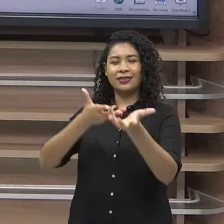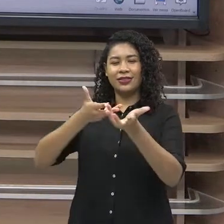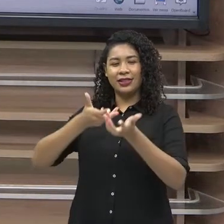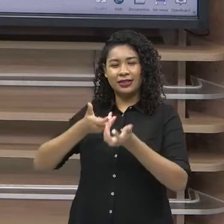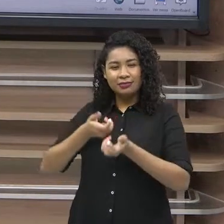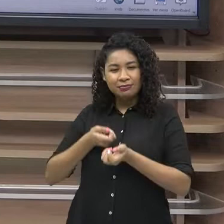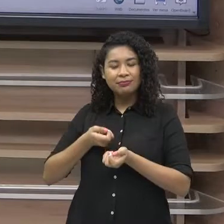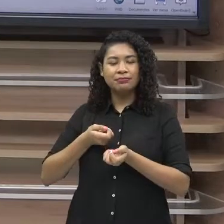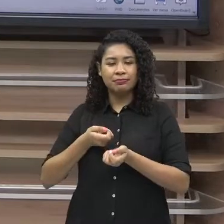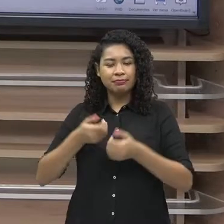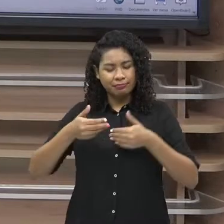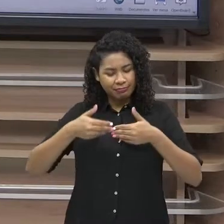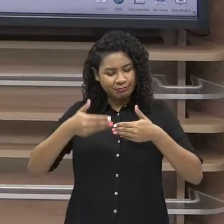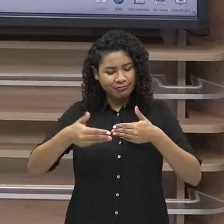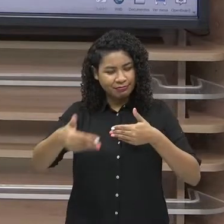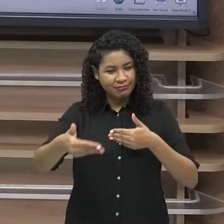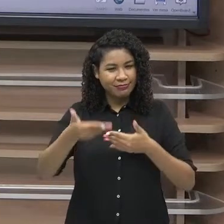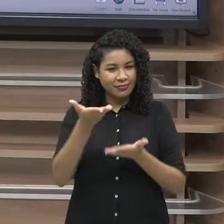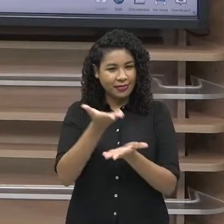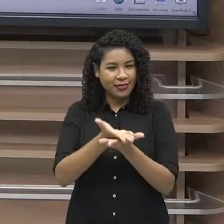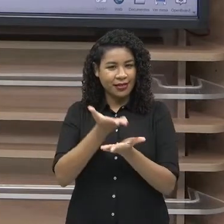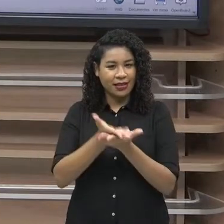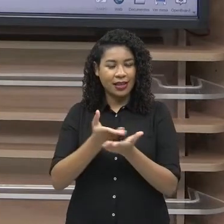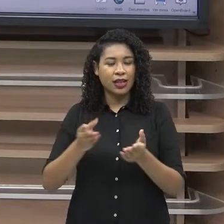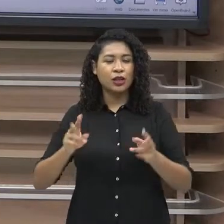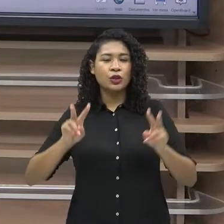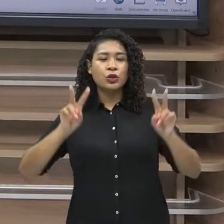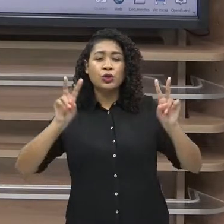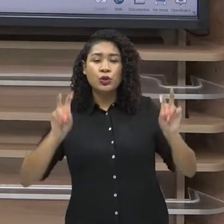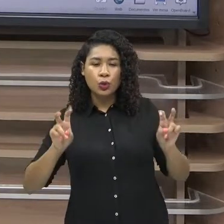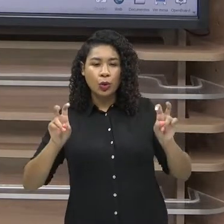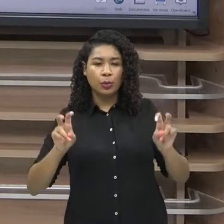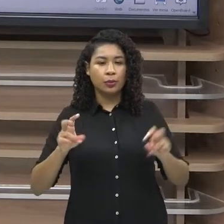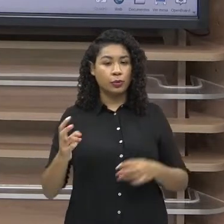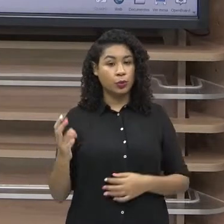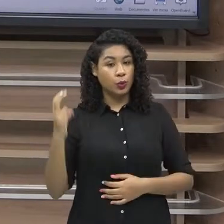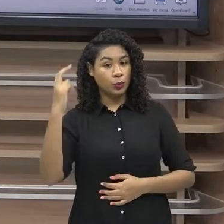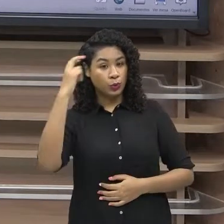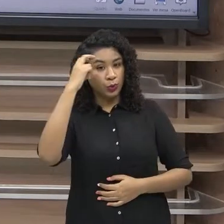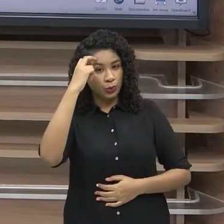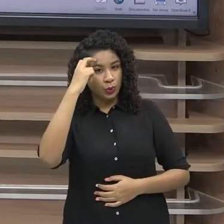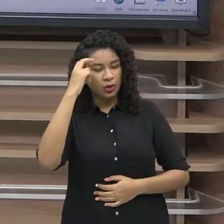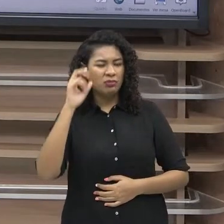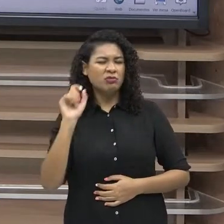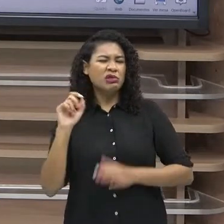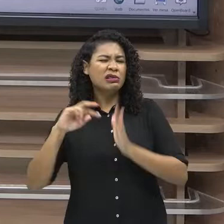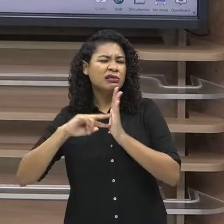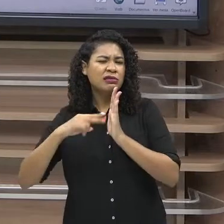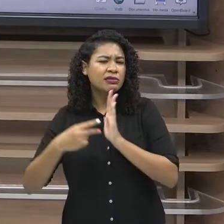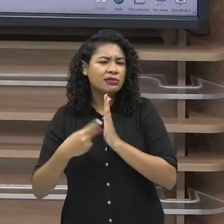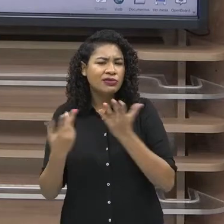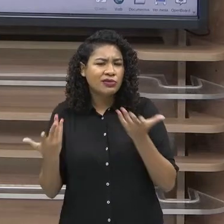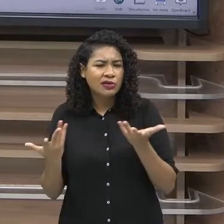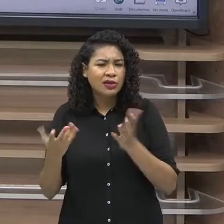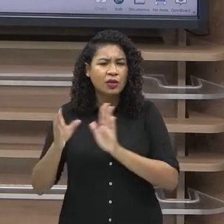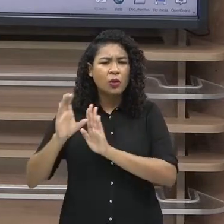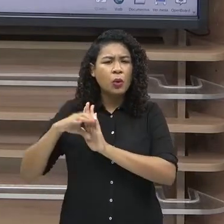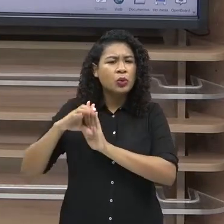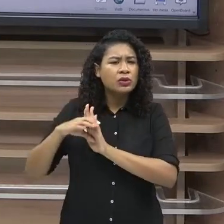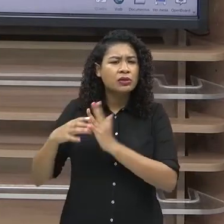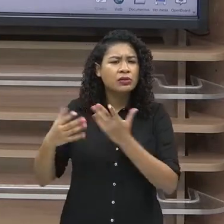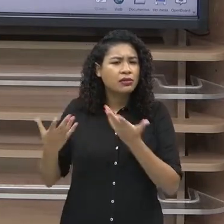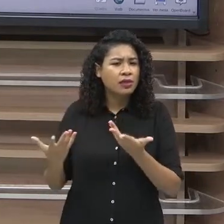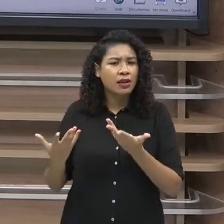para fazer uma reflexão acerca da relação entre cultura, né, o que é cultura, como é que